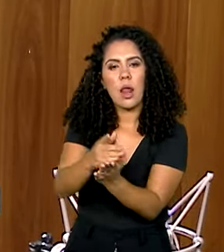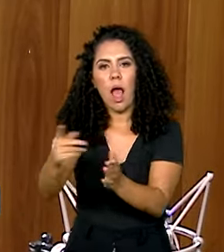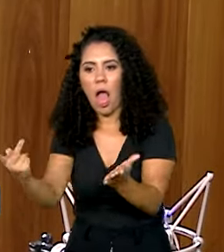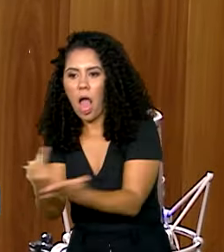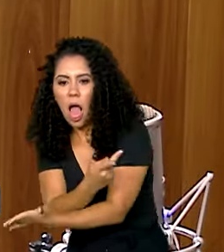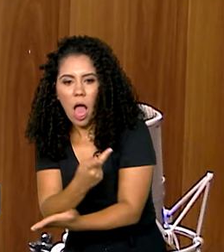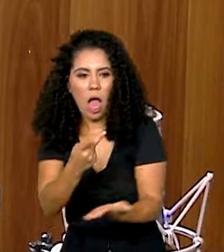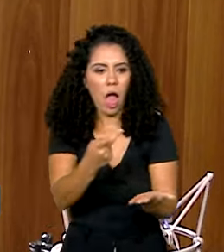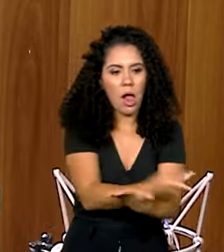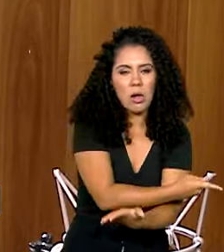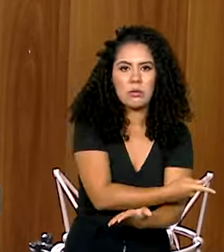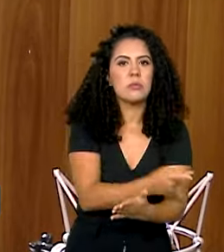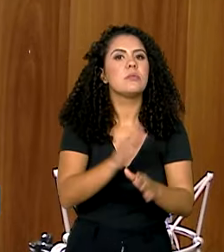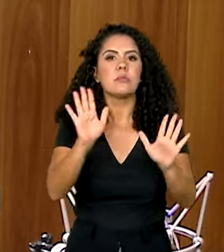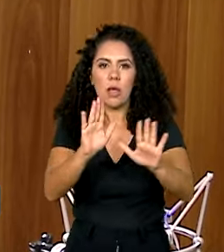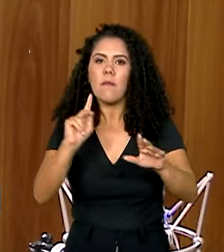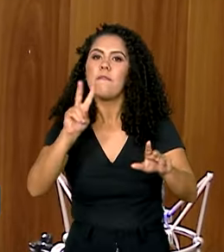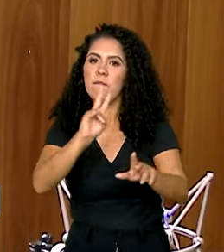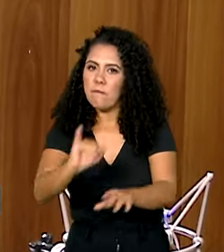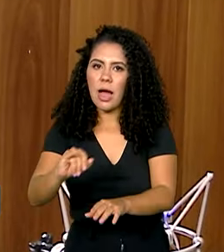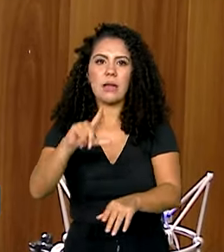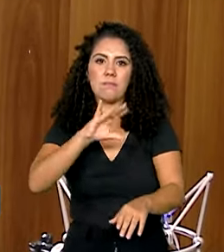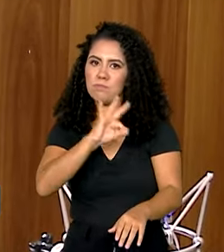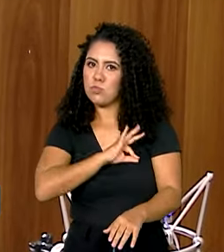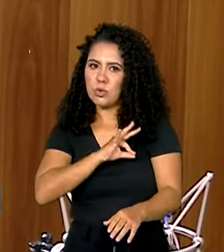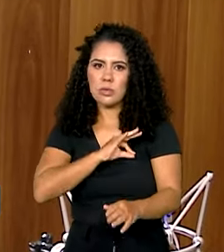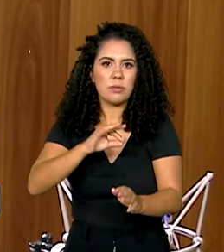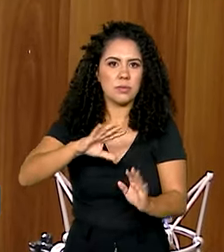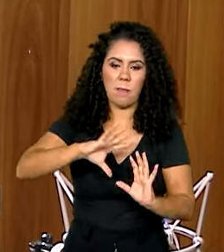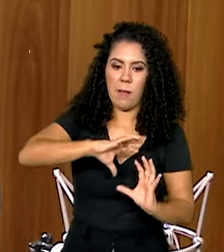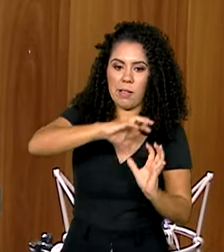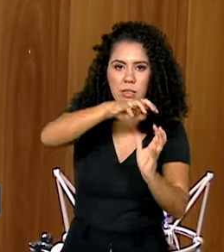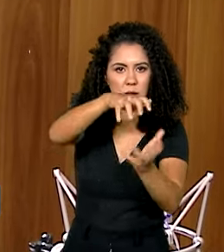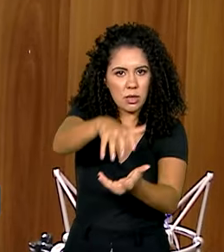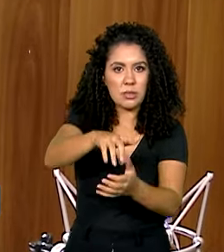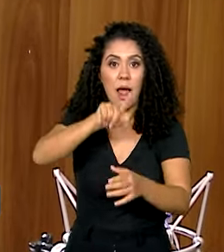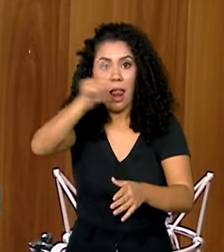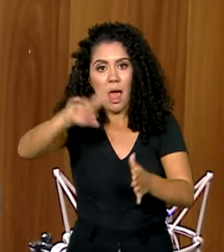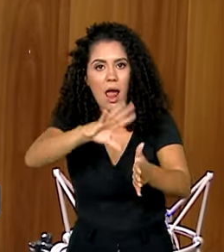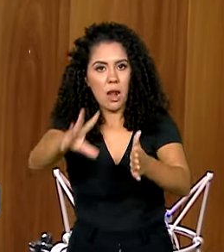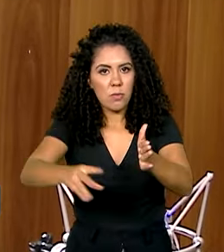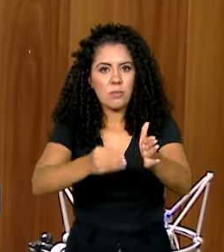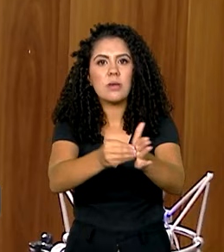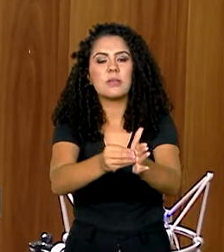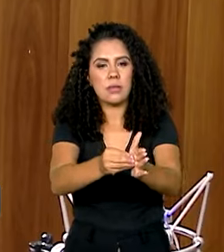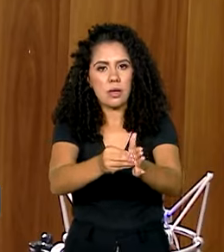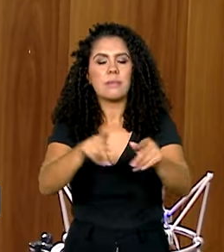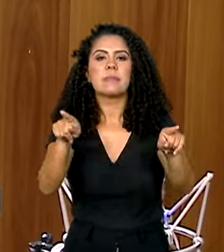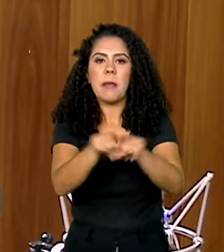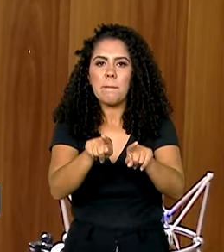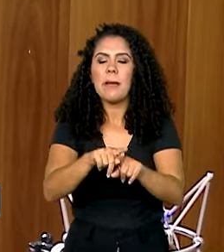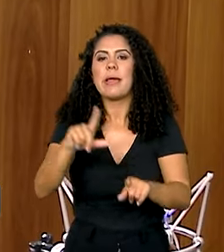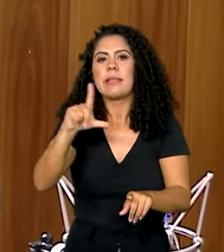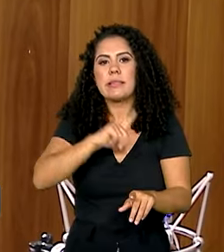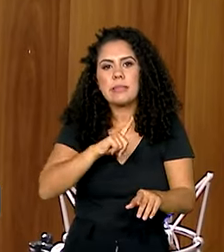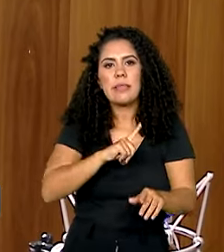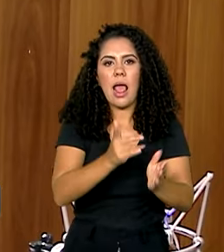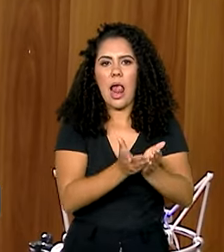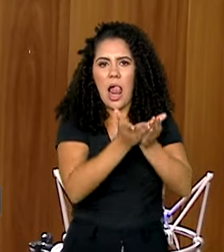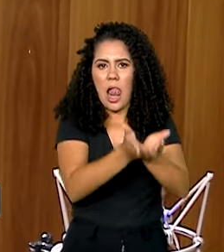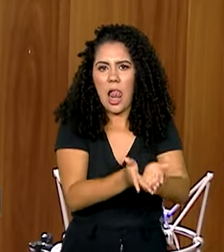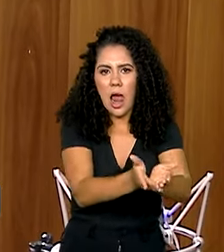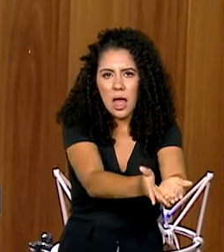países. Então será um centro de cooperação de polícia internacional na Amazônia. É um plano muito ousado. Aí envolve lanchas